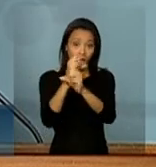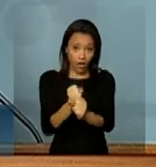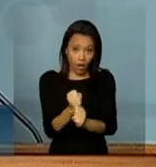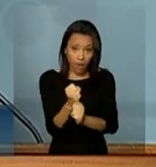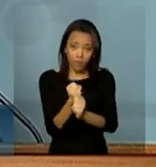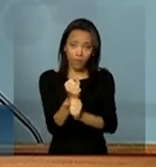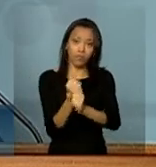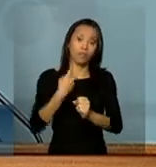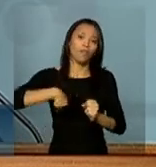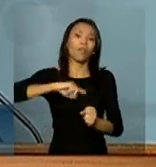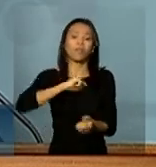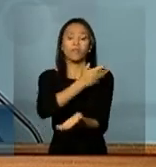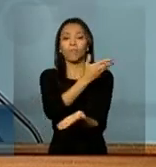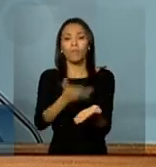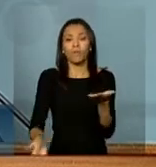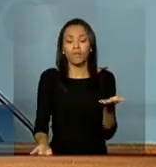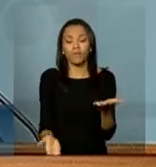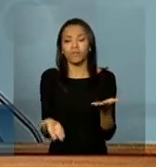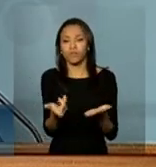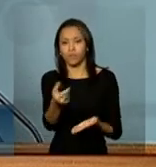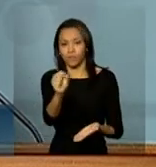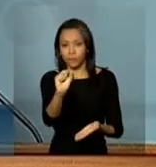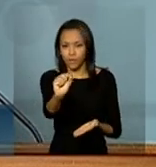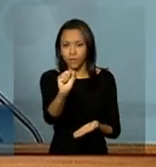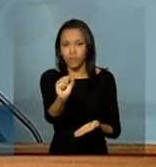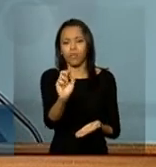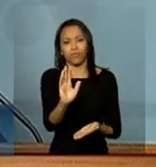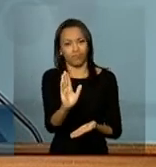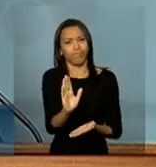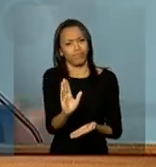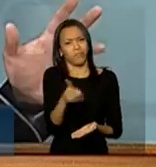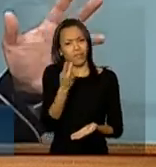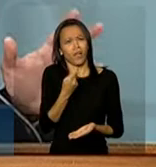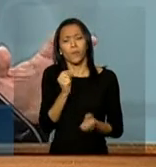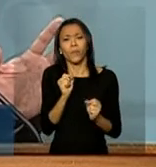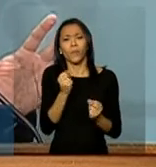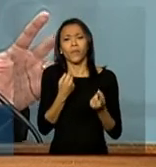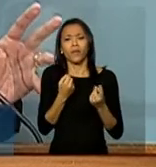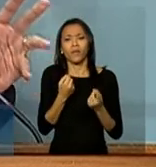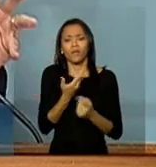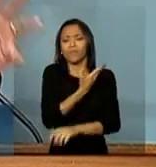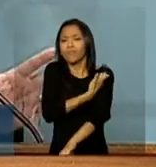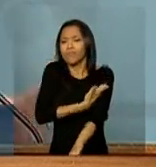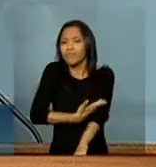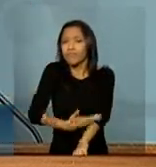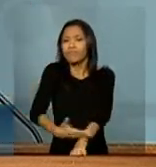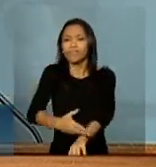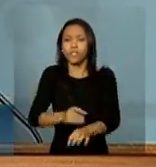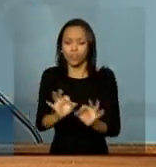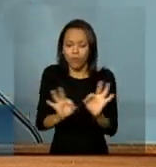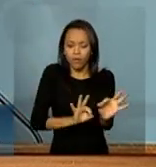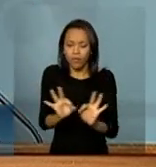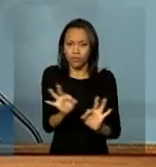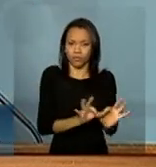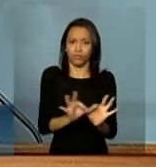perdido a capacidade, eu diria, a cultura de